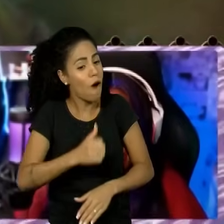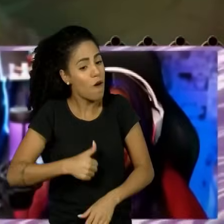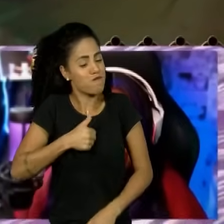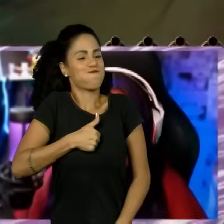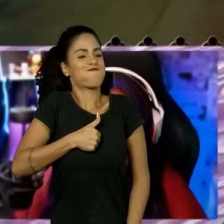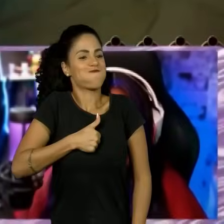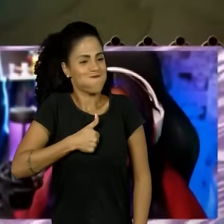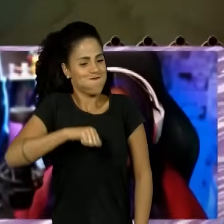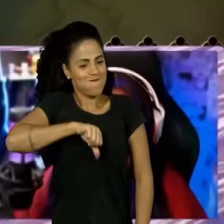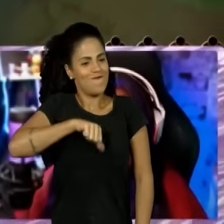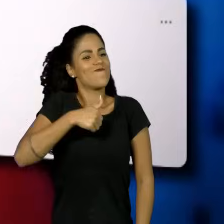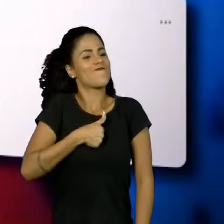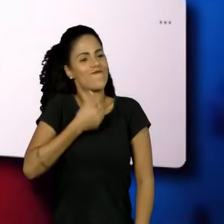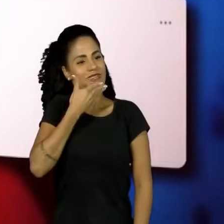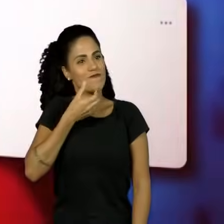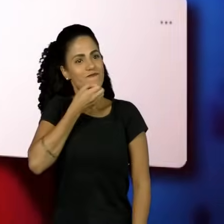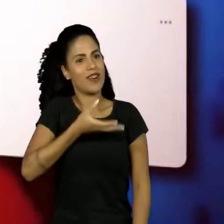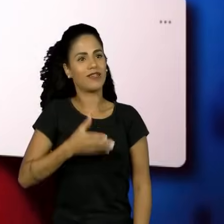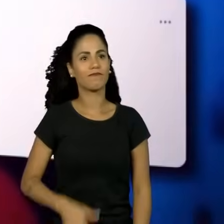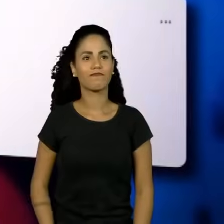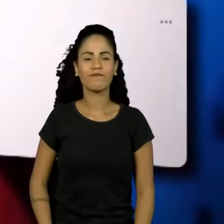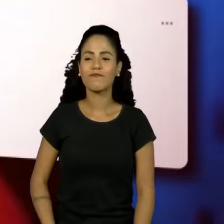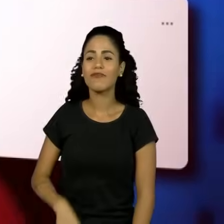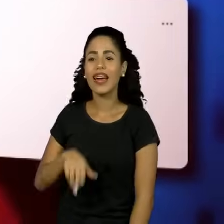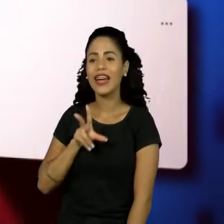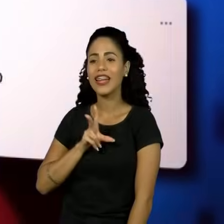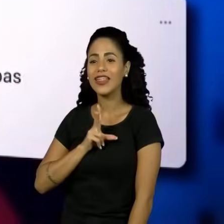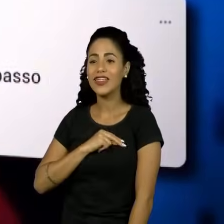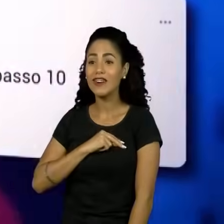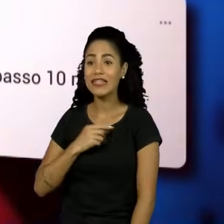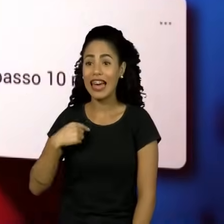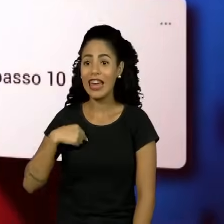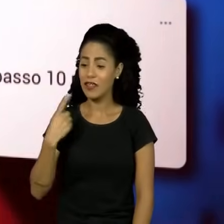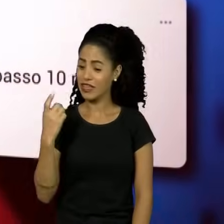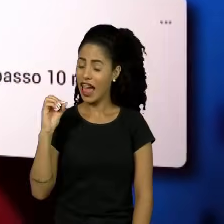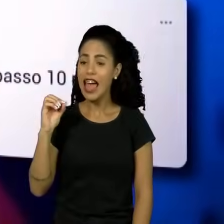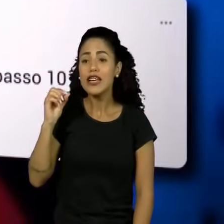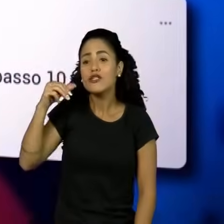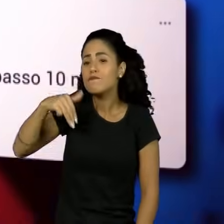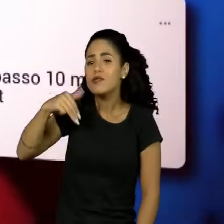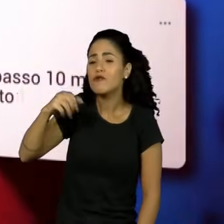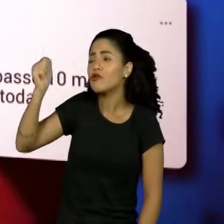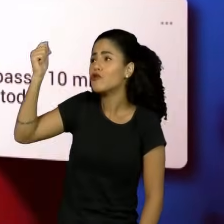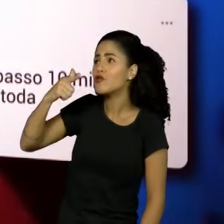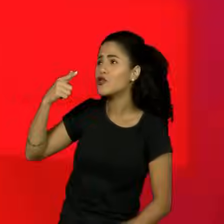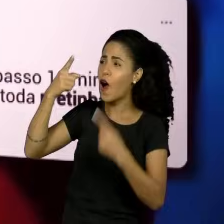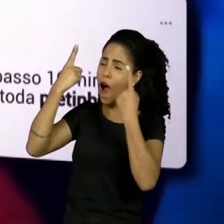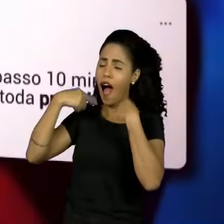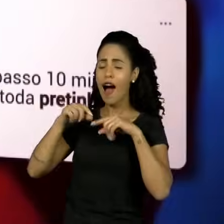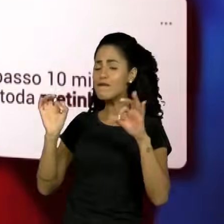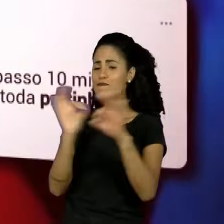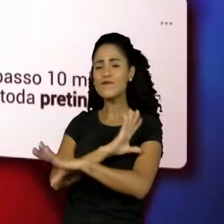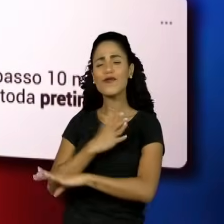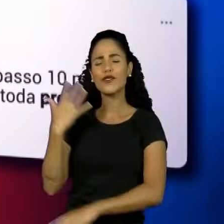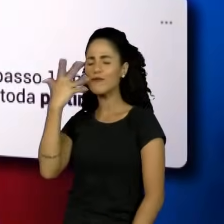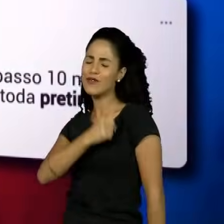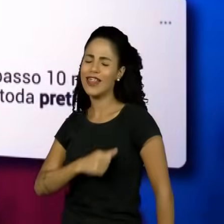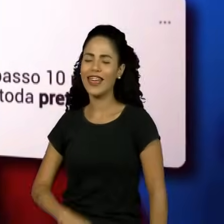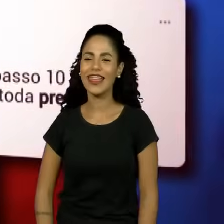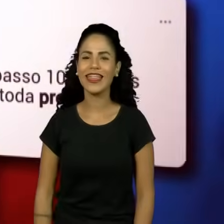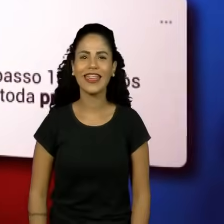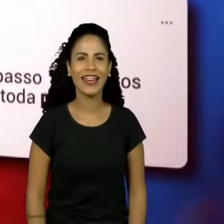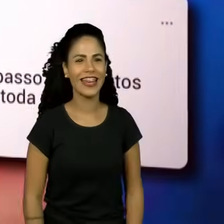isso melhora bastante. Ai, nossa, gente, eu passo 10 minutos no sol e já fico toda pretinha.